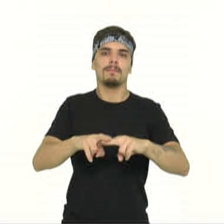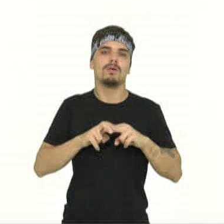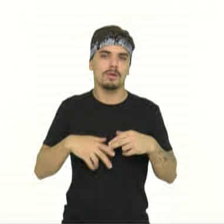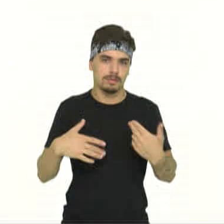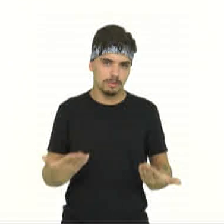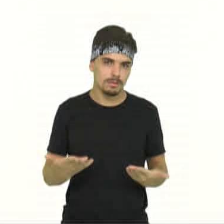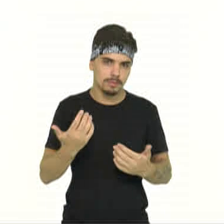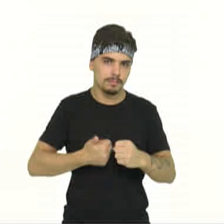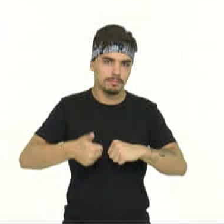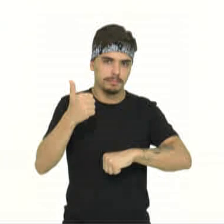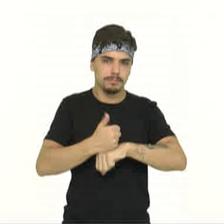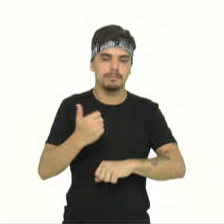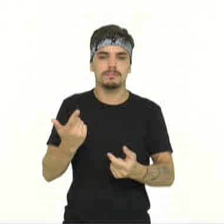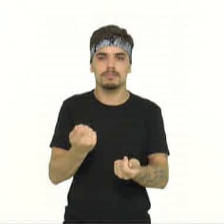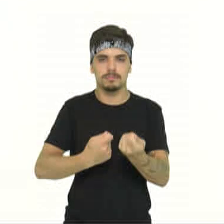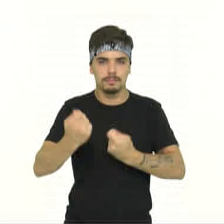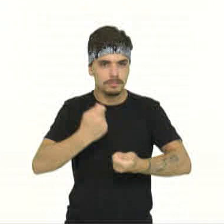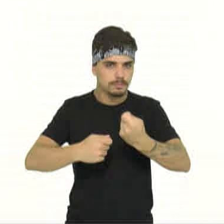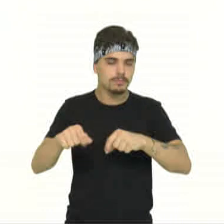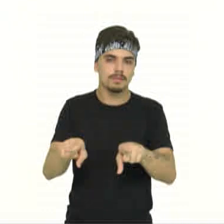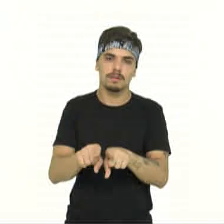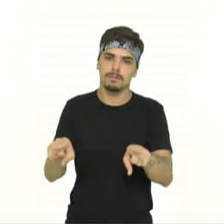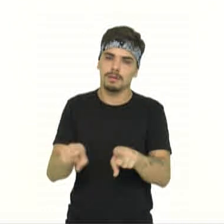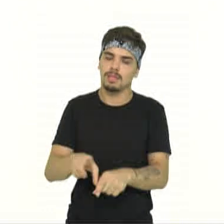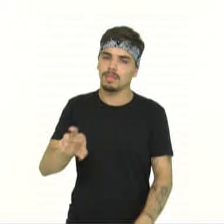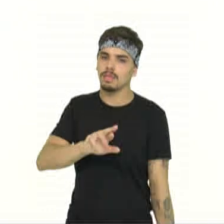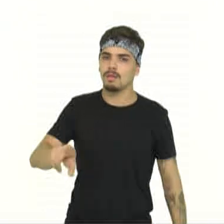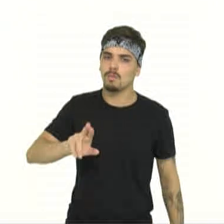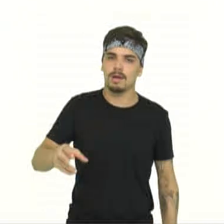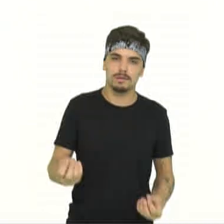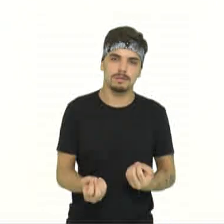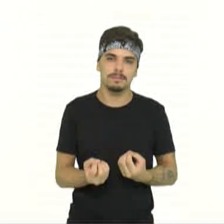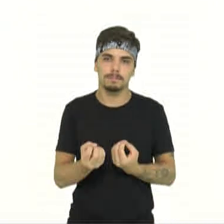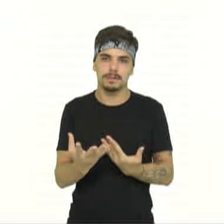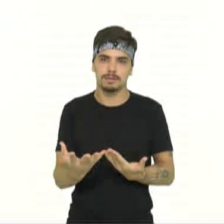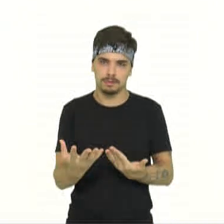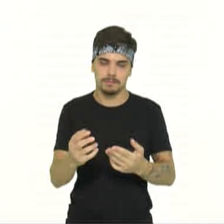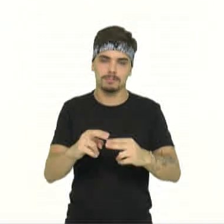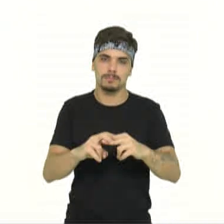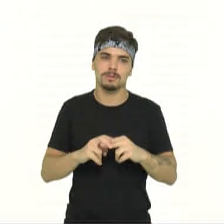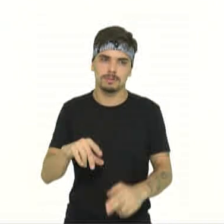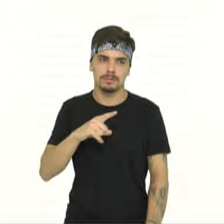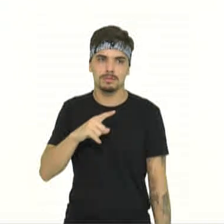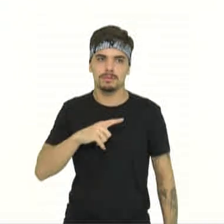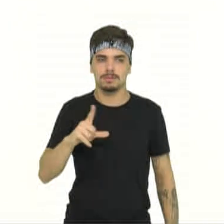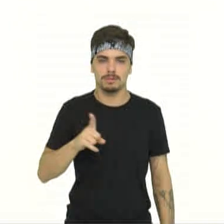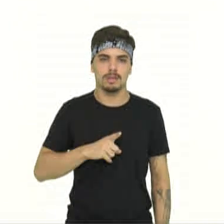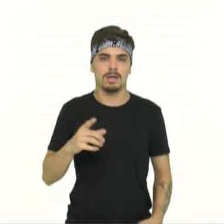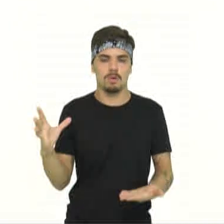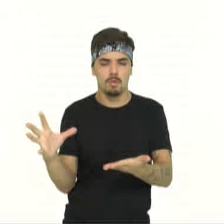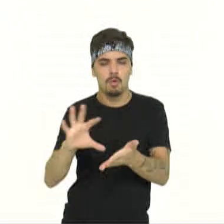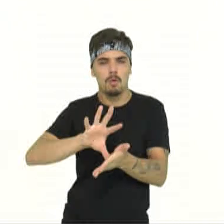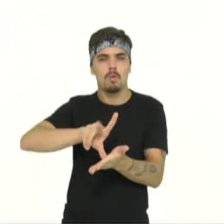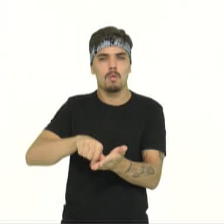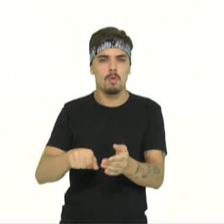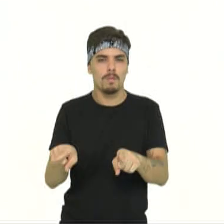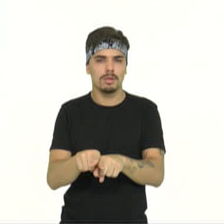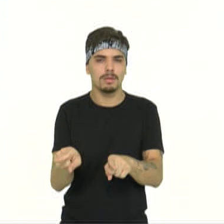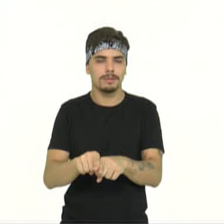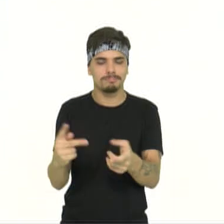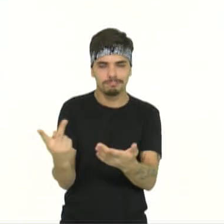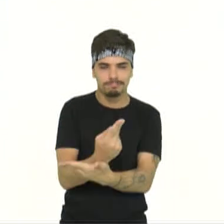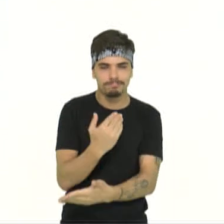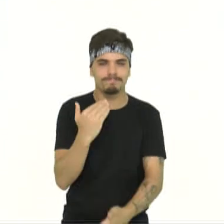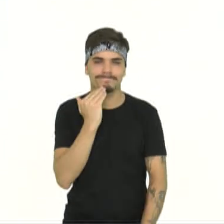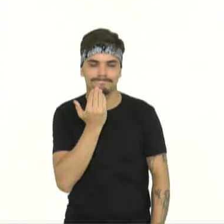O poder econômico desses países também não é tão expressivo, né? Então existe roubo, vandalismo, protestos. E